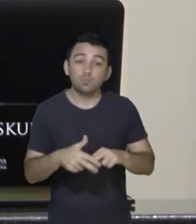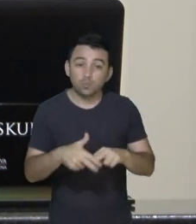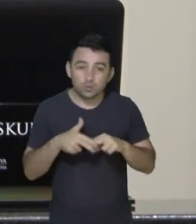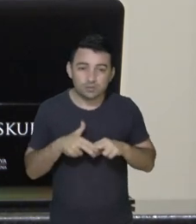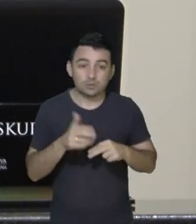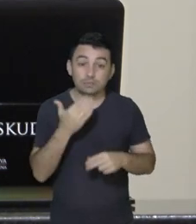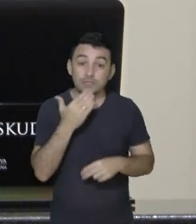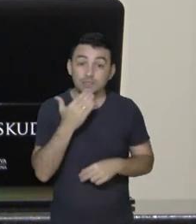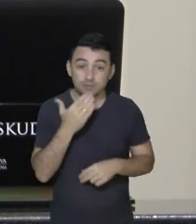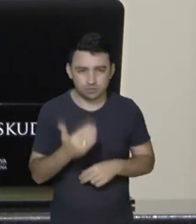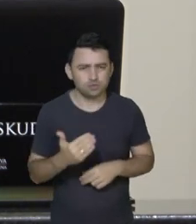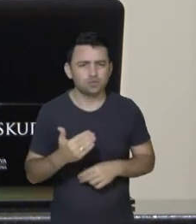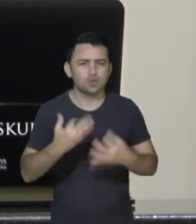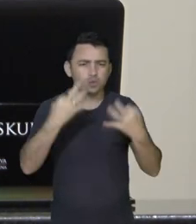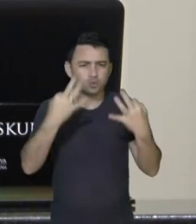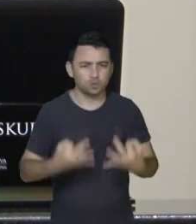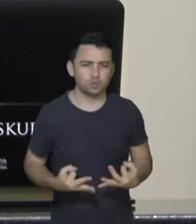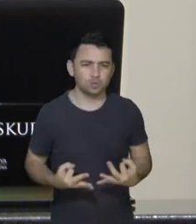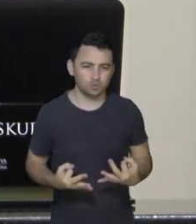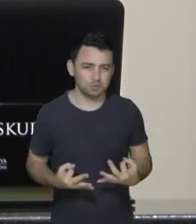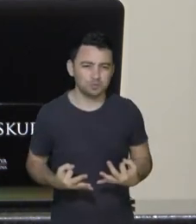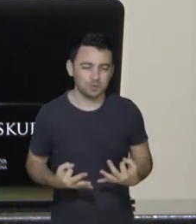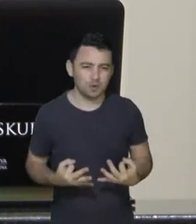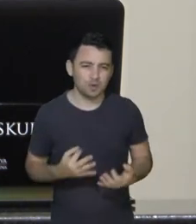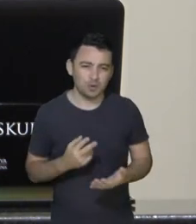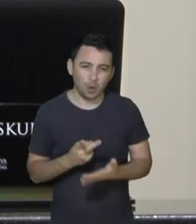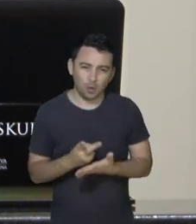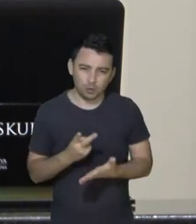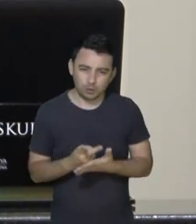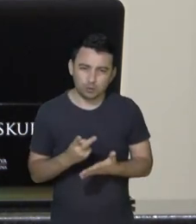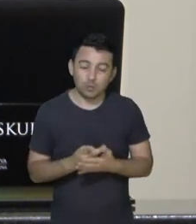pedido é justo, continua o estado de